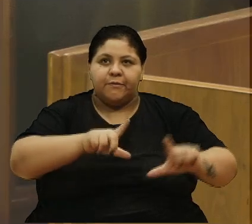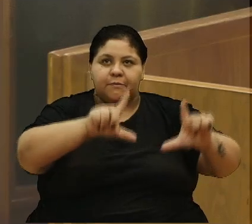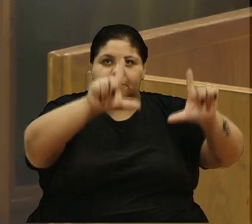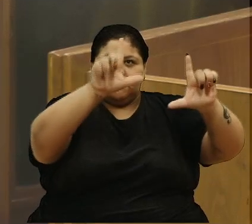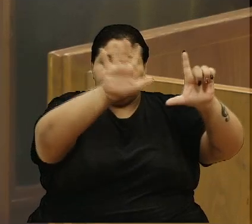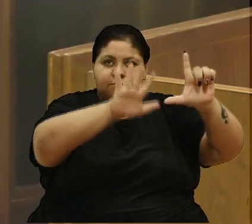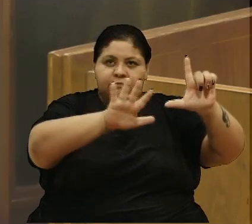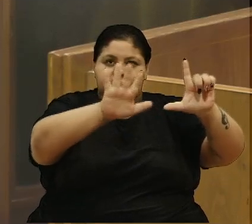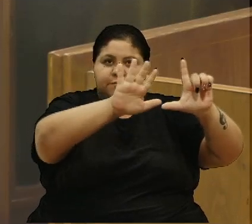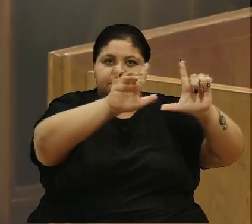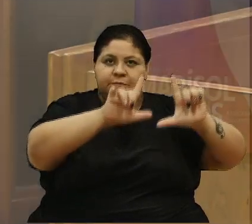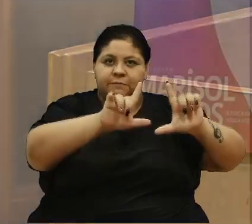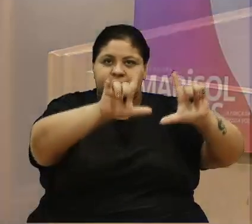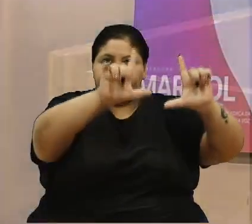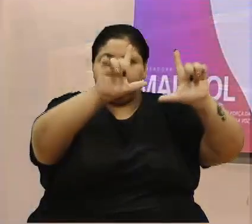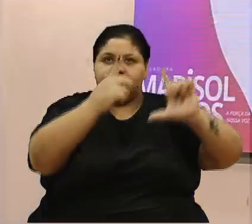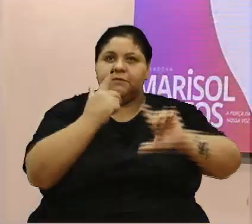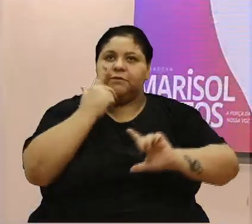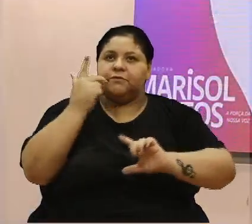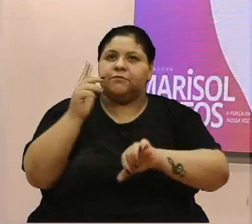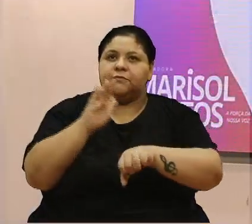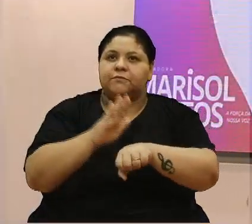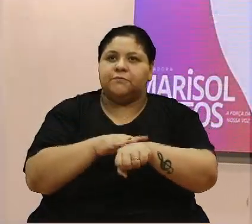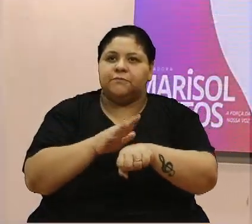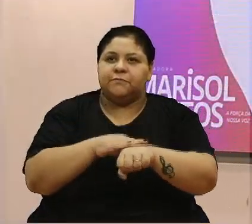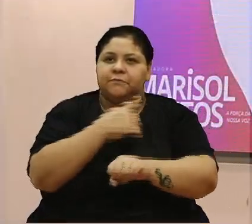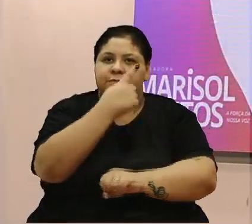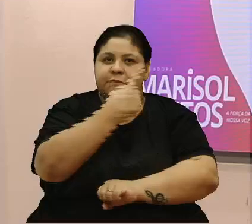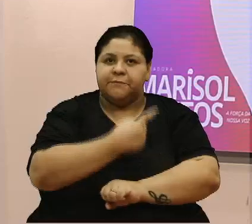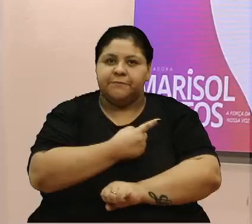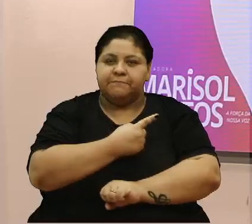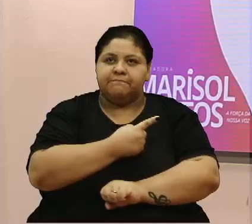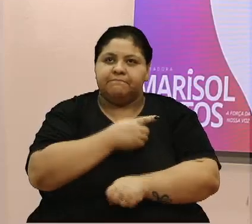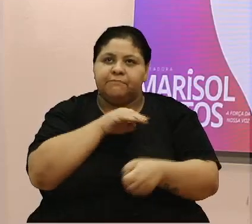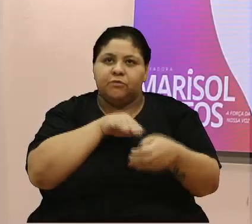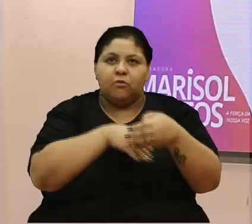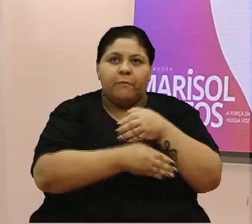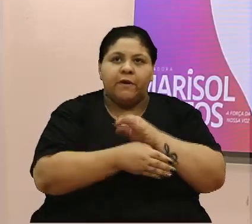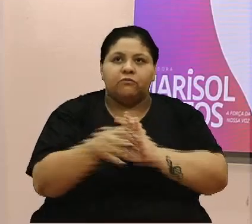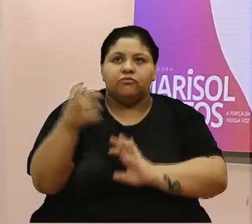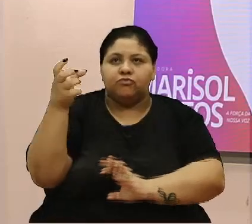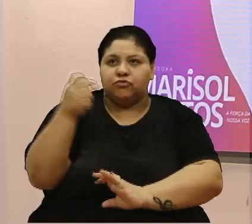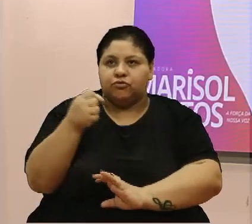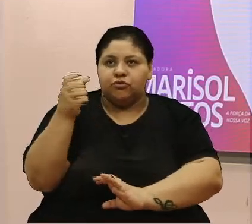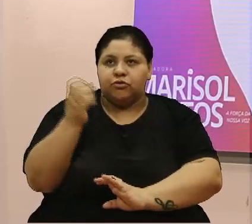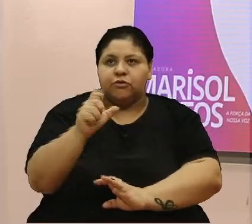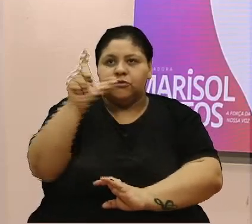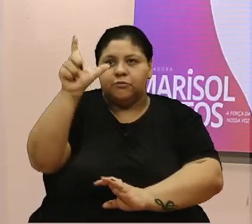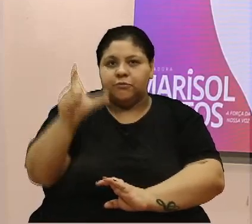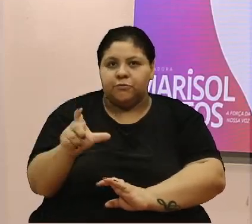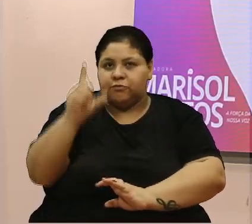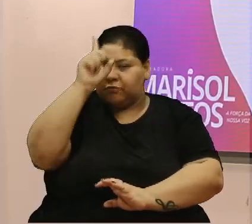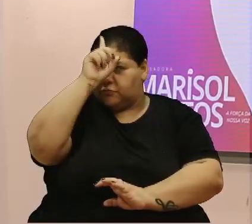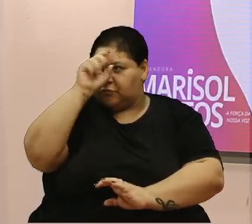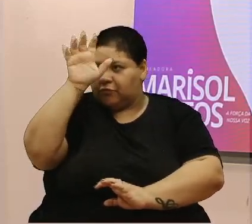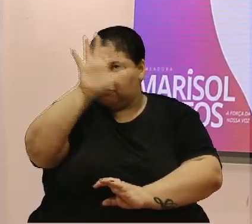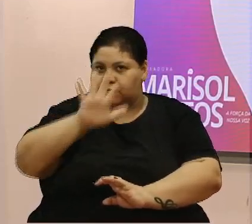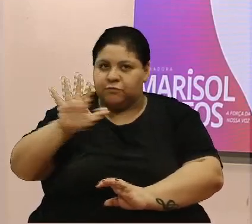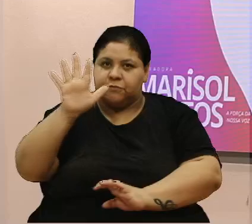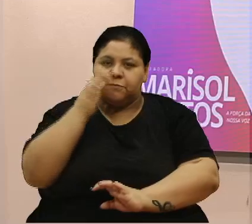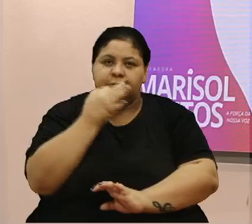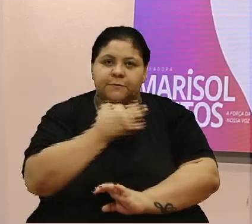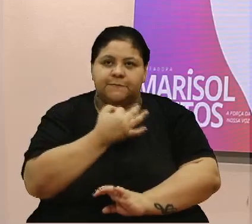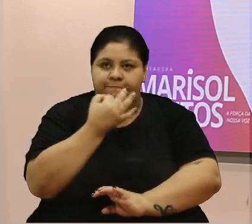aí no telão, estou falando nesse momento sobre o Banco de Leite Humano do Hospital Geral de Caxias do